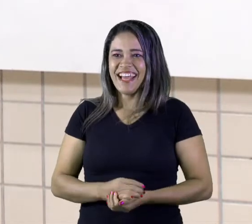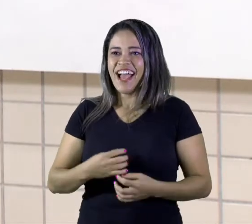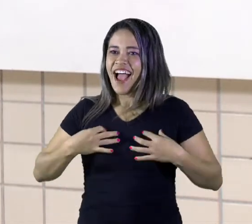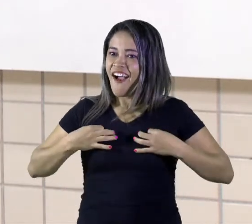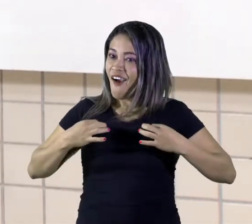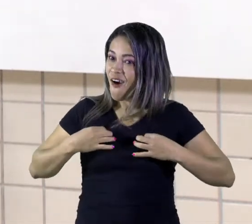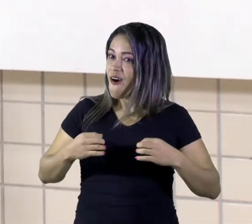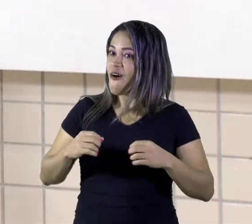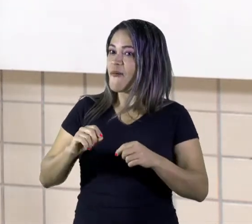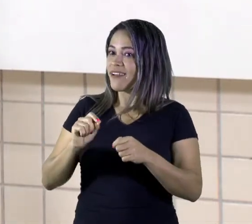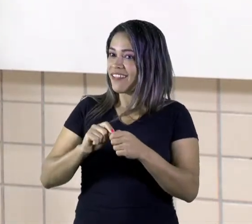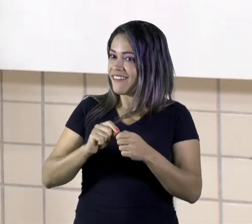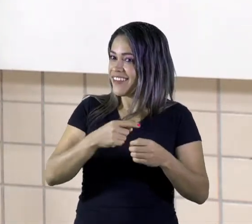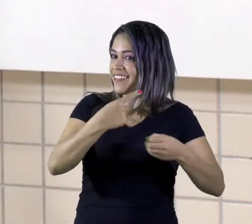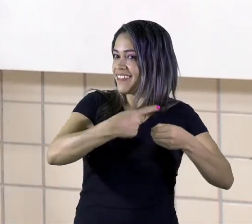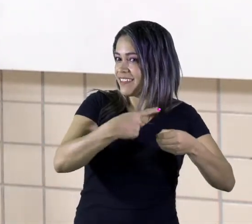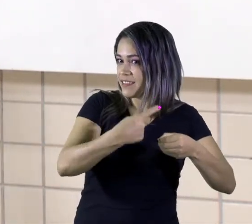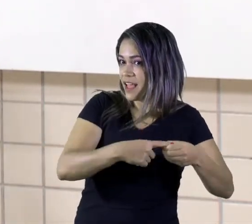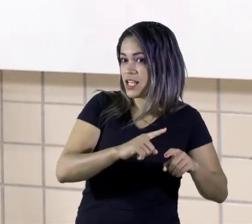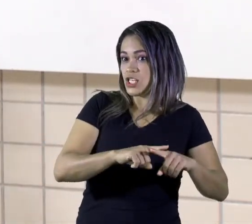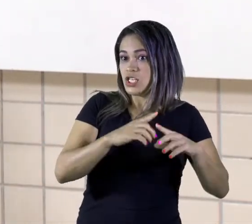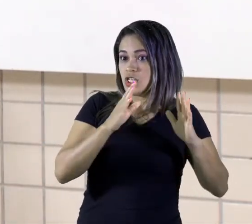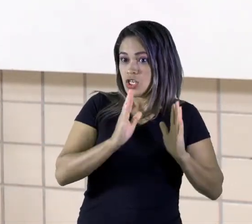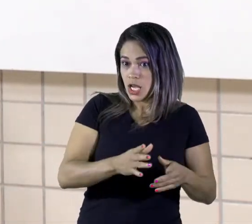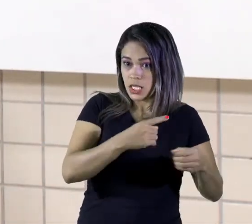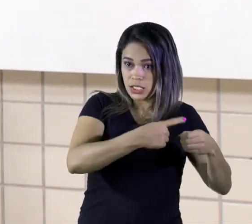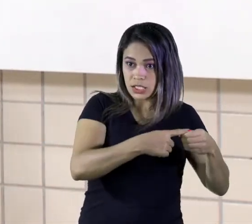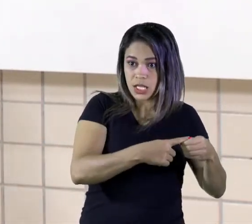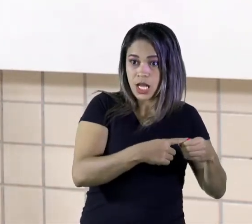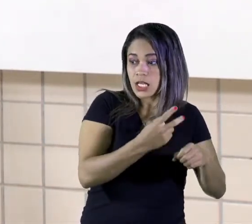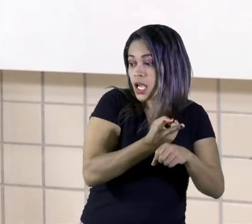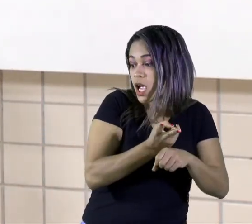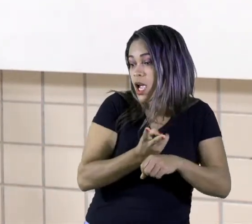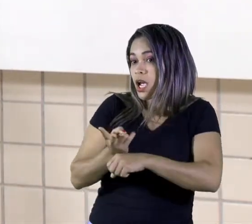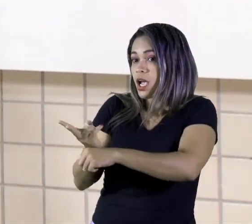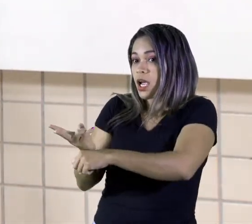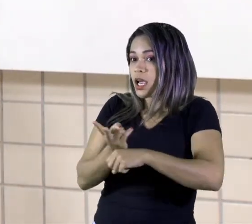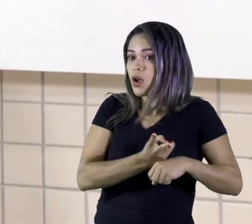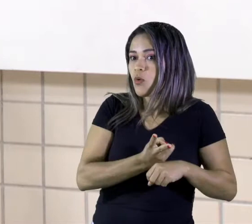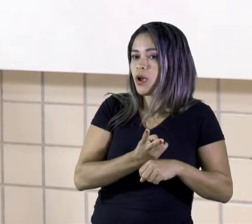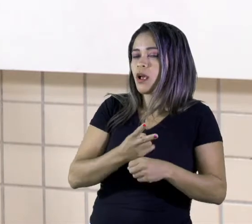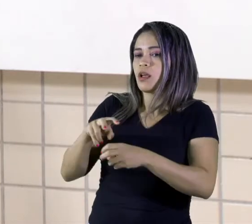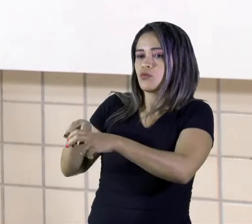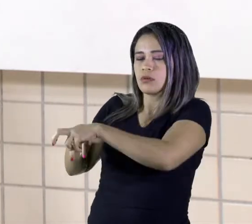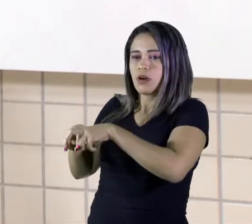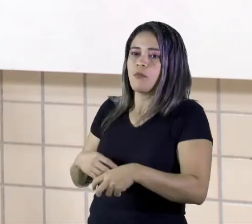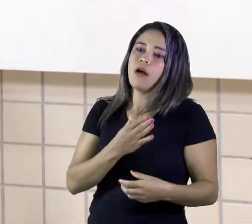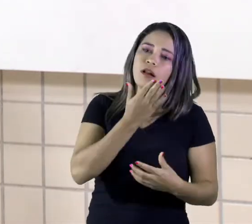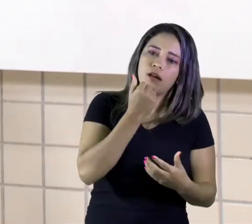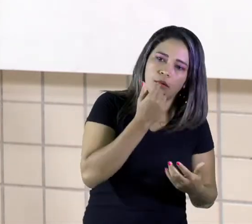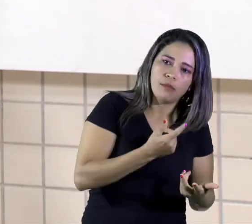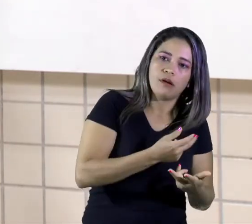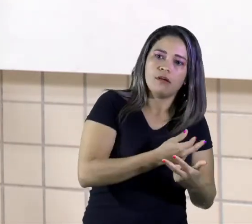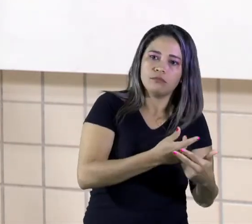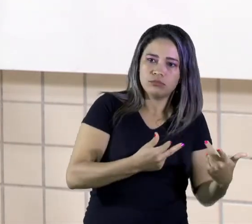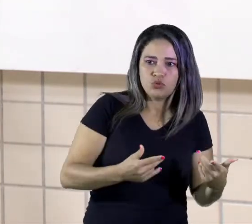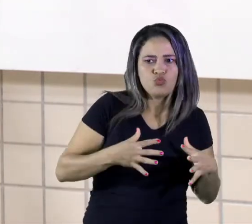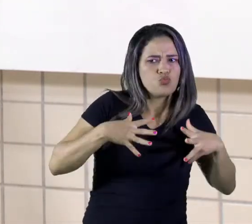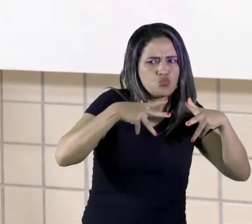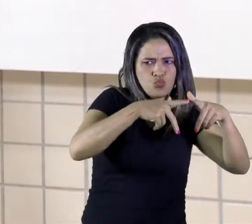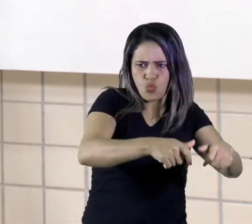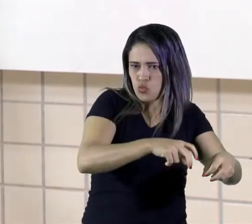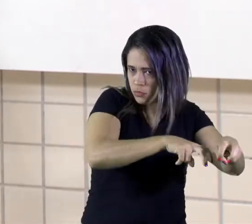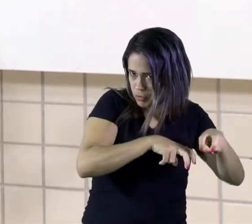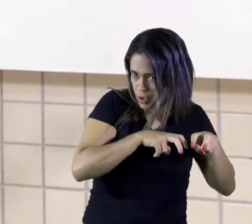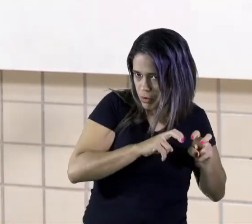são feitas na cidade. Já a cidade, o que a cidade busca no campo? Alimento, alimentação, vem toda do campo,